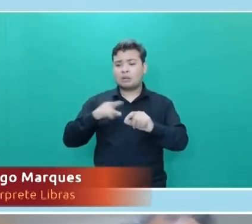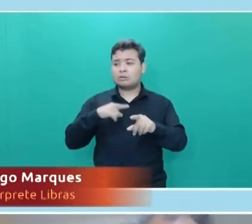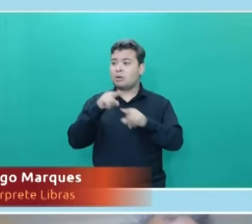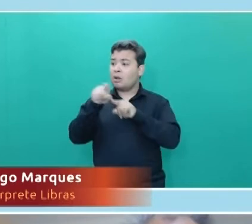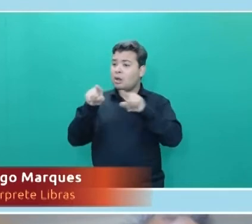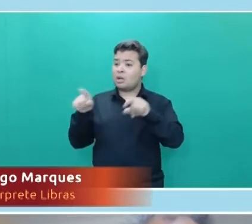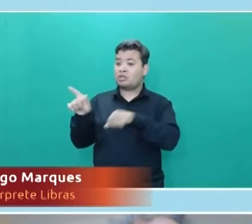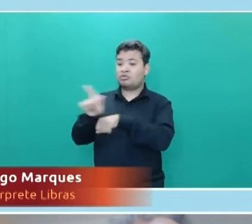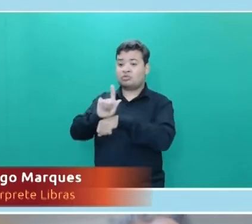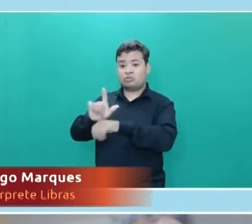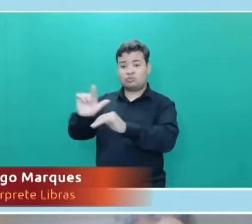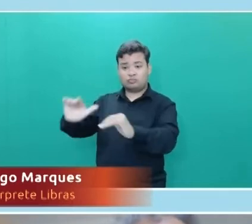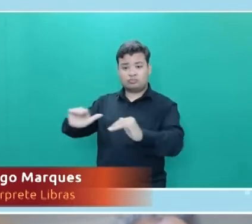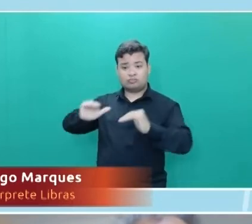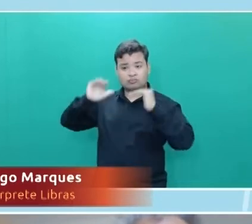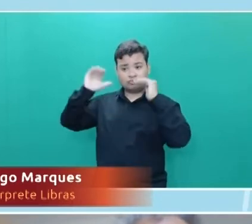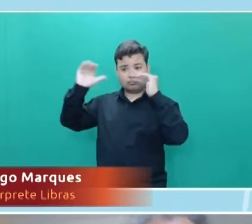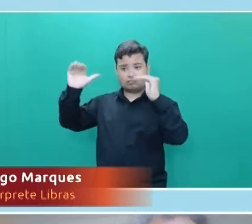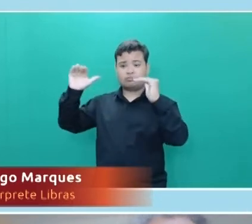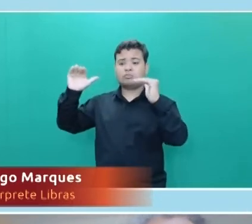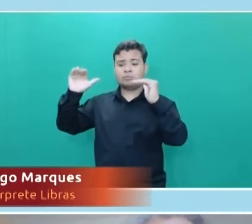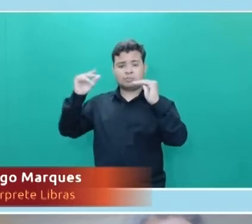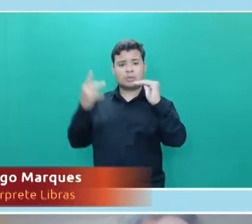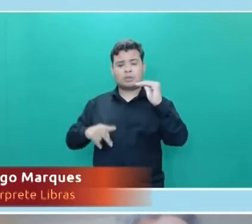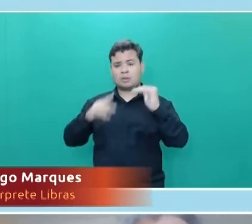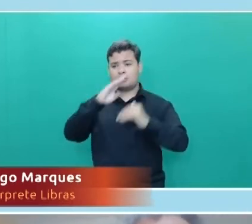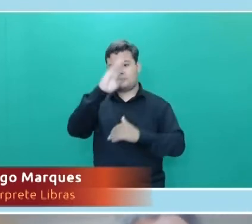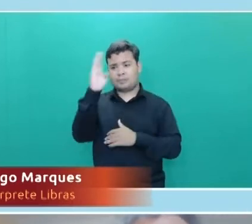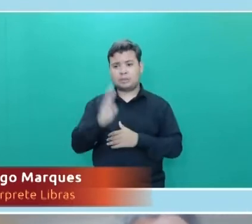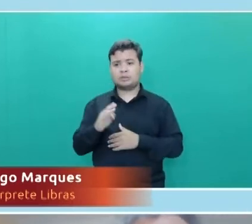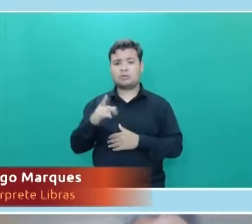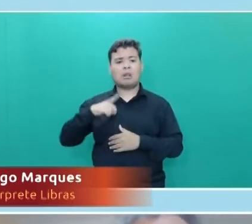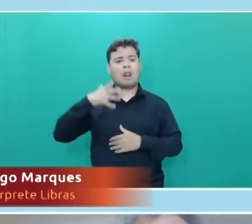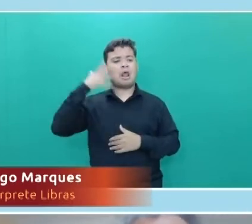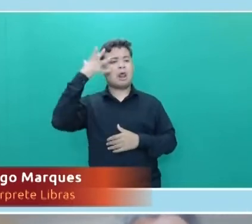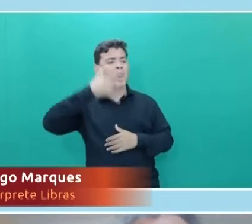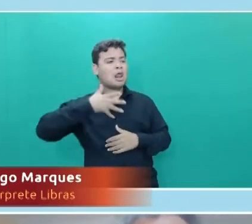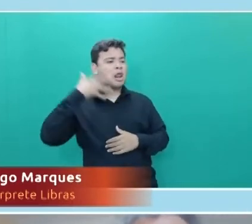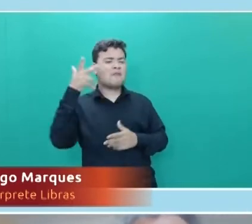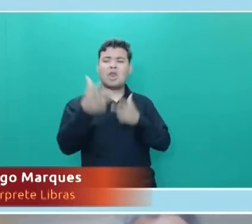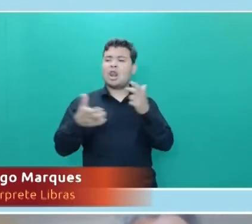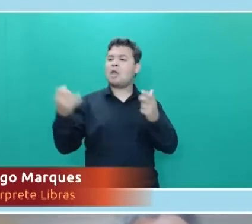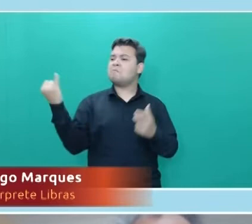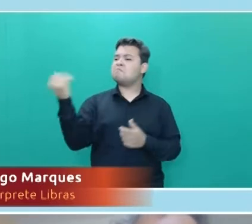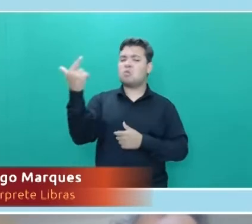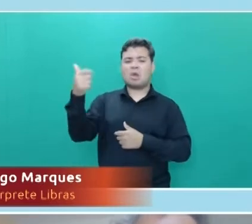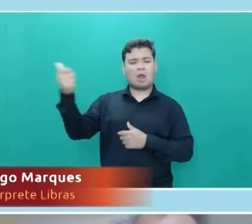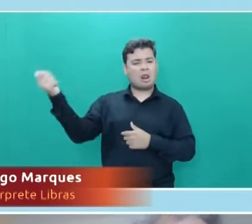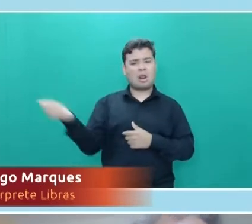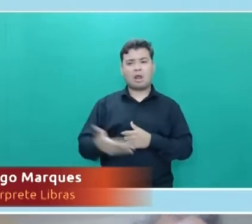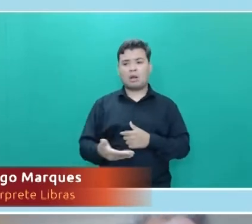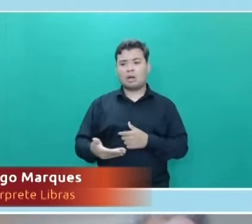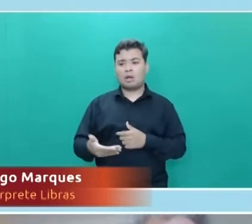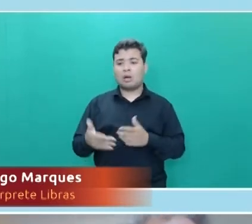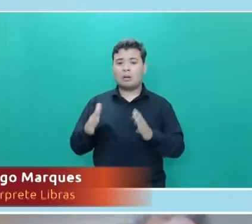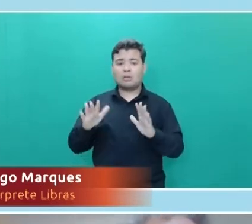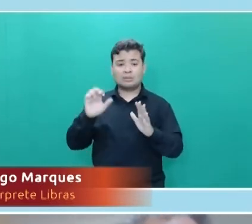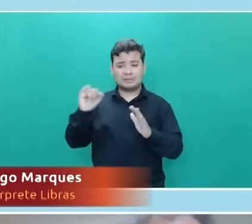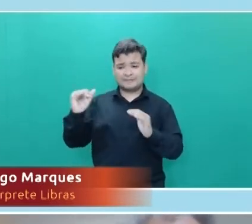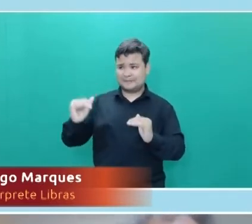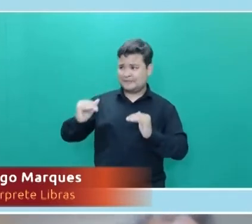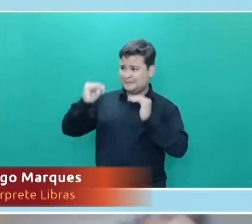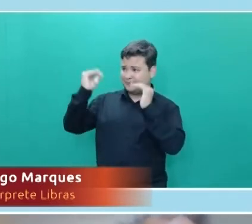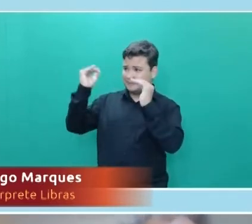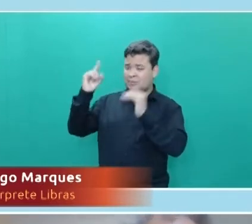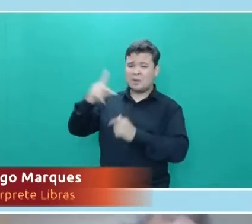gestores maiores aqui do nosso país, né? Então, se o nosso gestor maior, que é o nosso